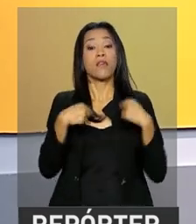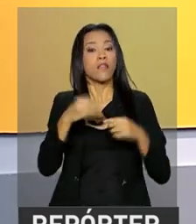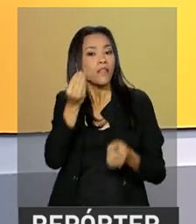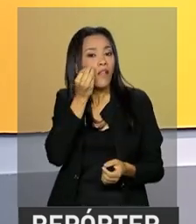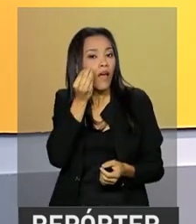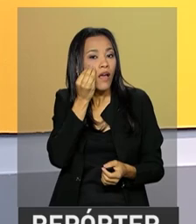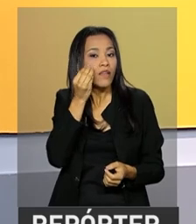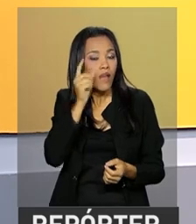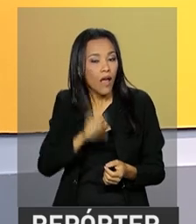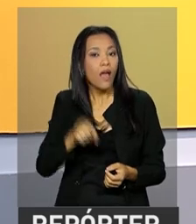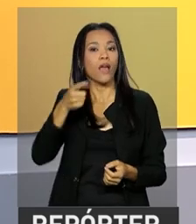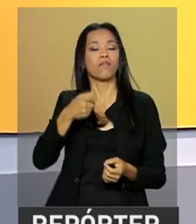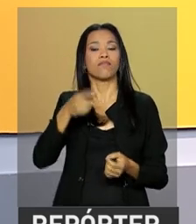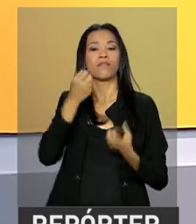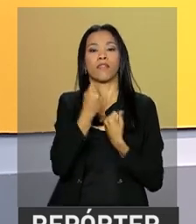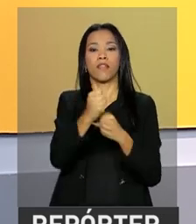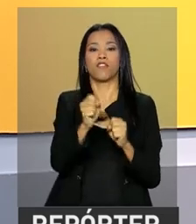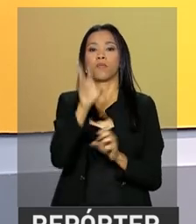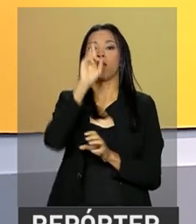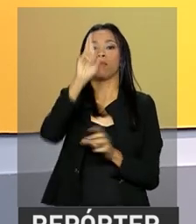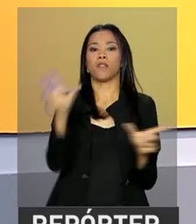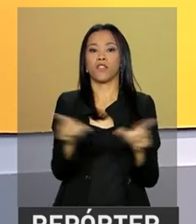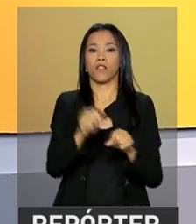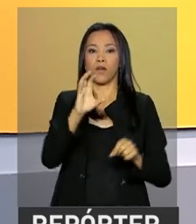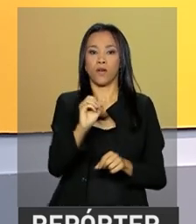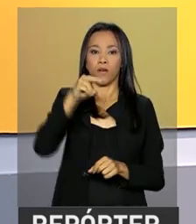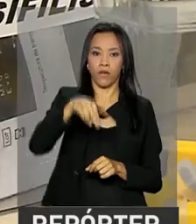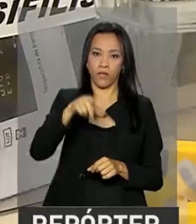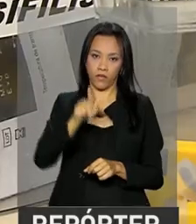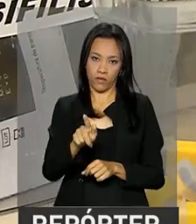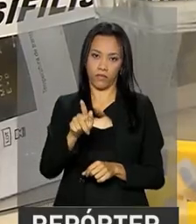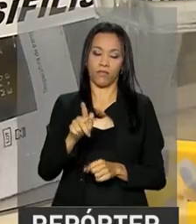é defendida por representantes de ONGs.